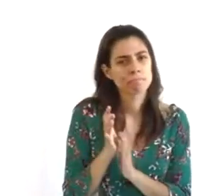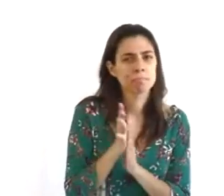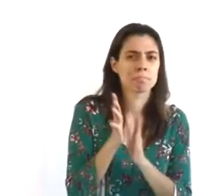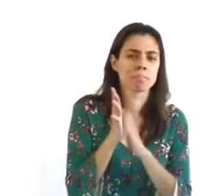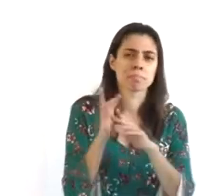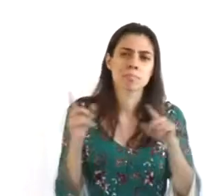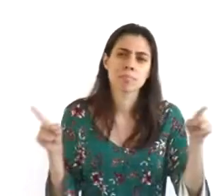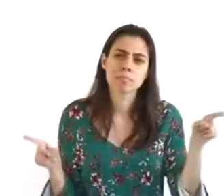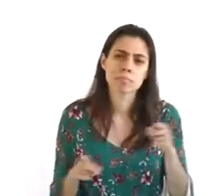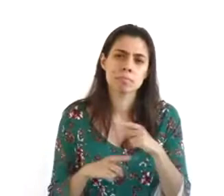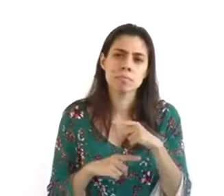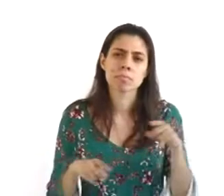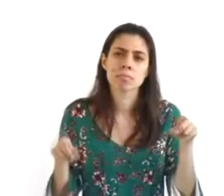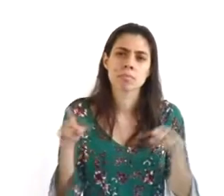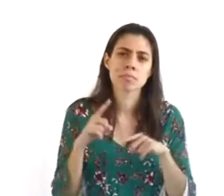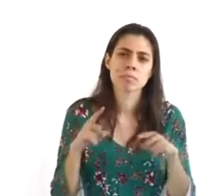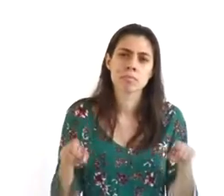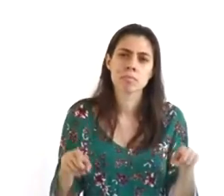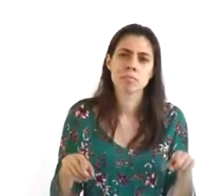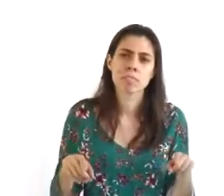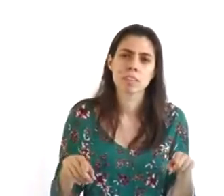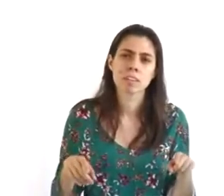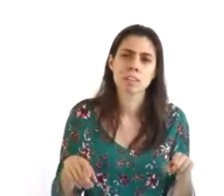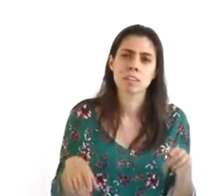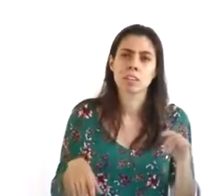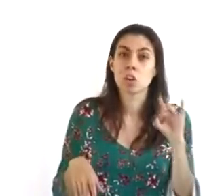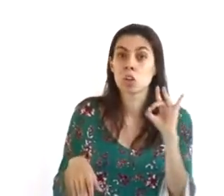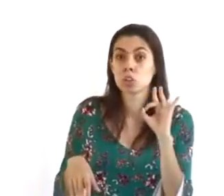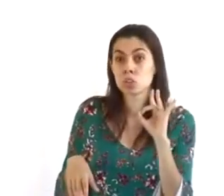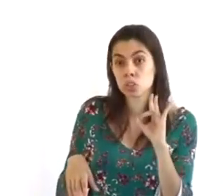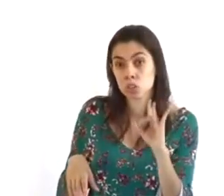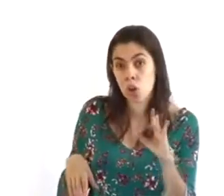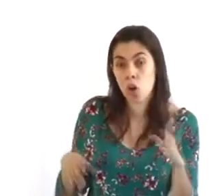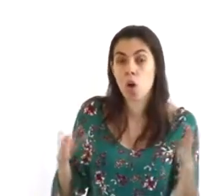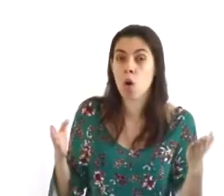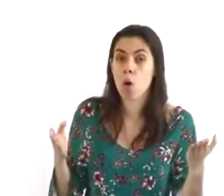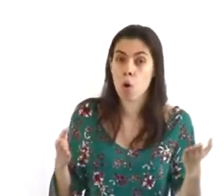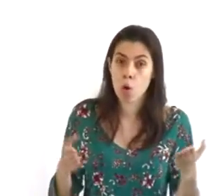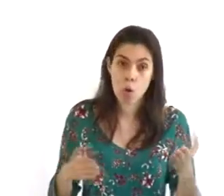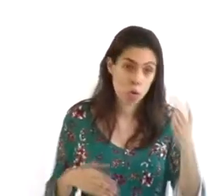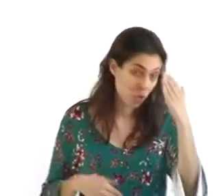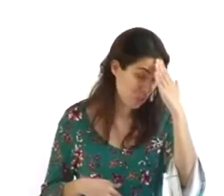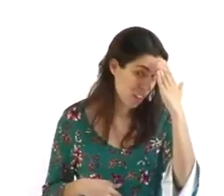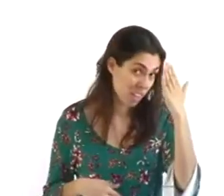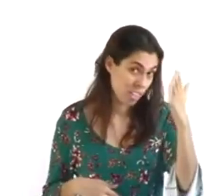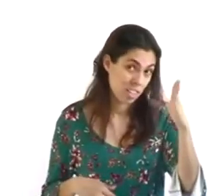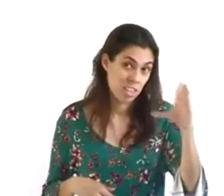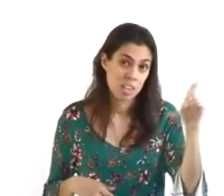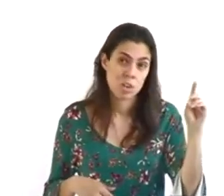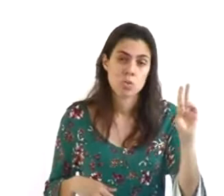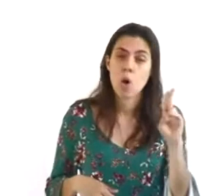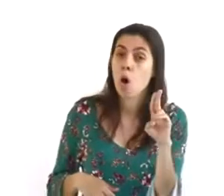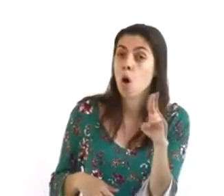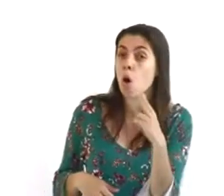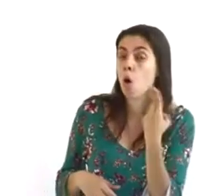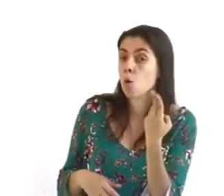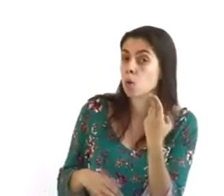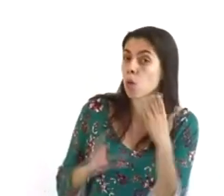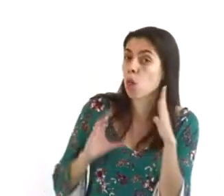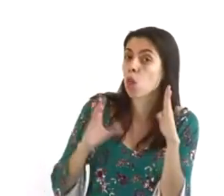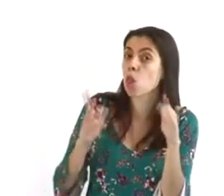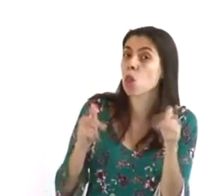hinos e cânticos entoados, será que somente hoje nós devemos render graças ao Senhor ou todos os dias da nossa